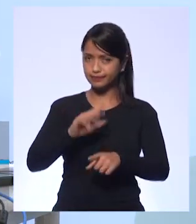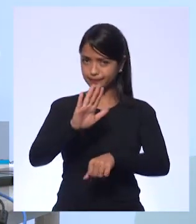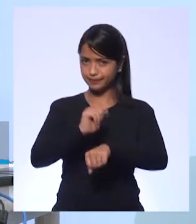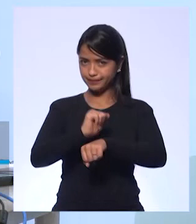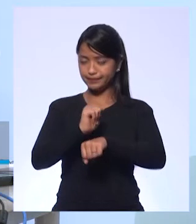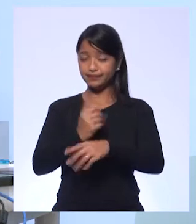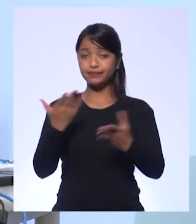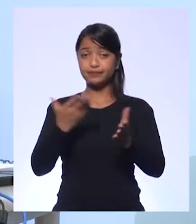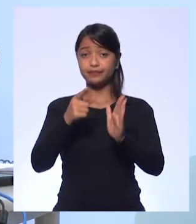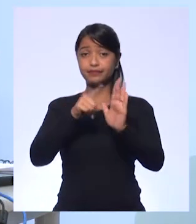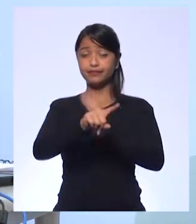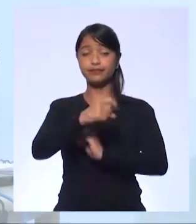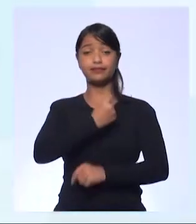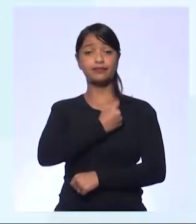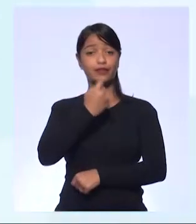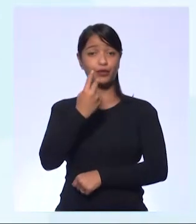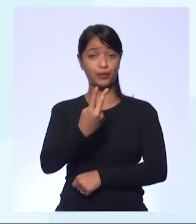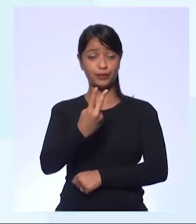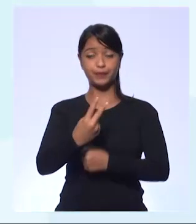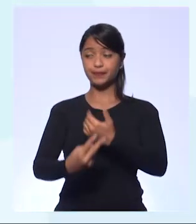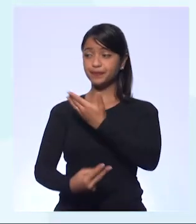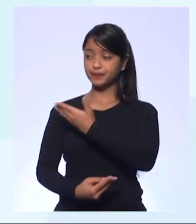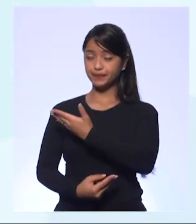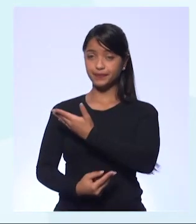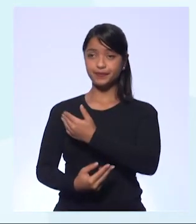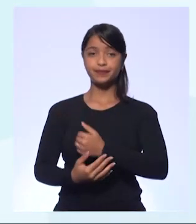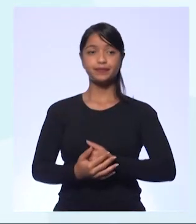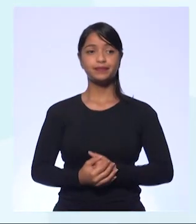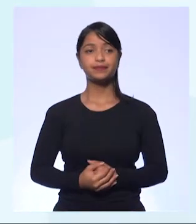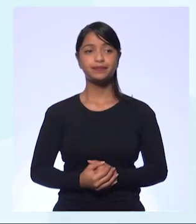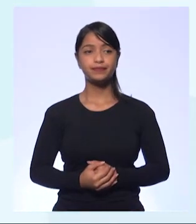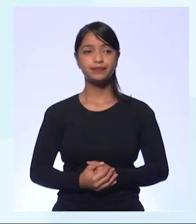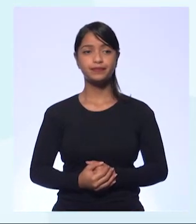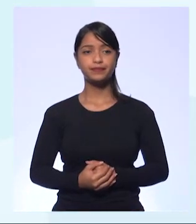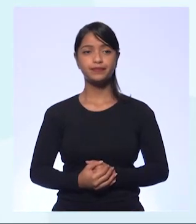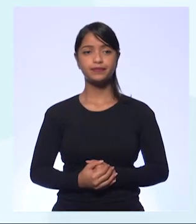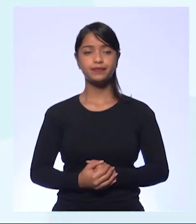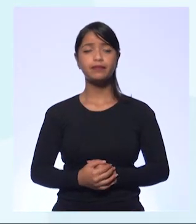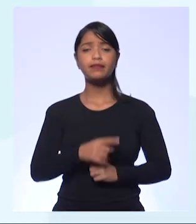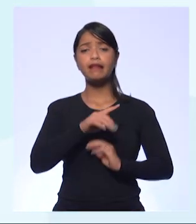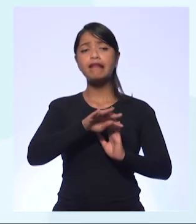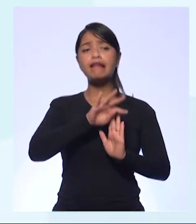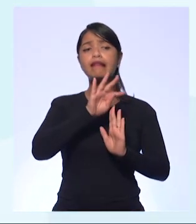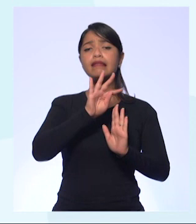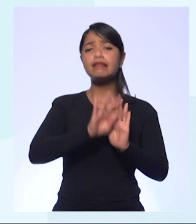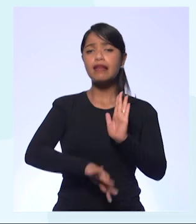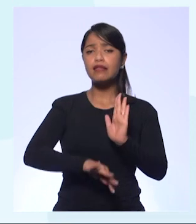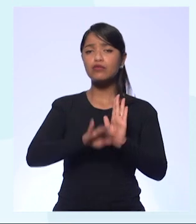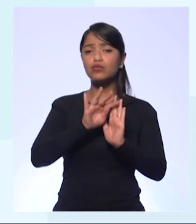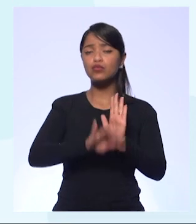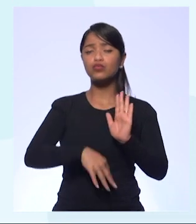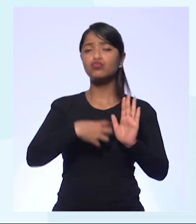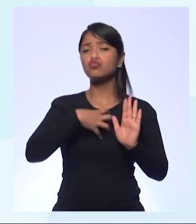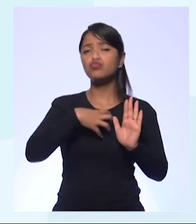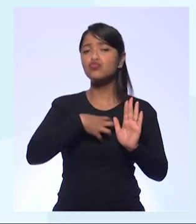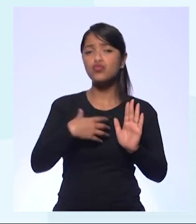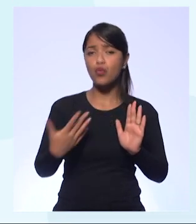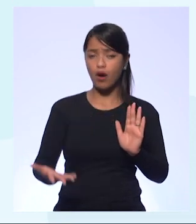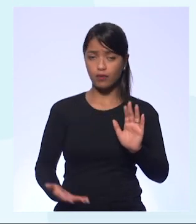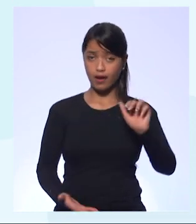favor. Questão 2. É possível afirmar que este texto tem caráter